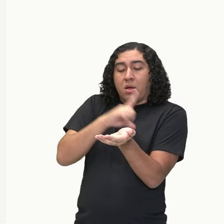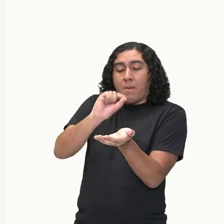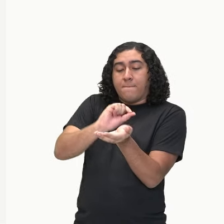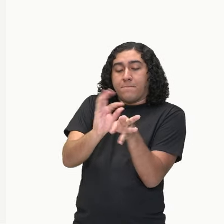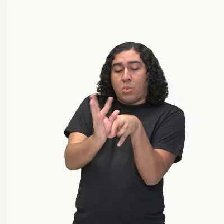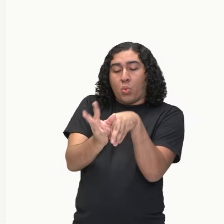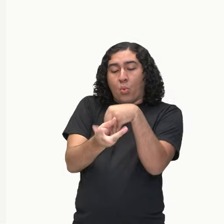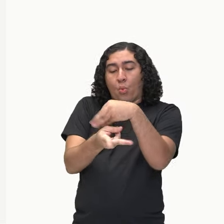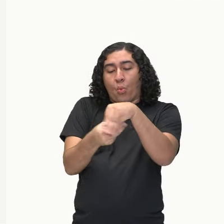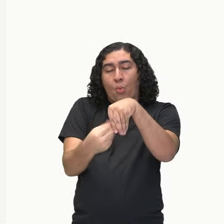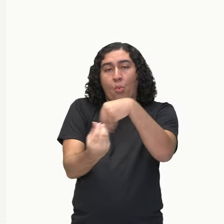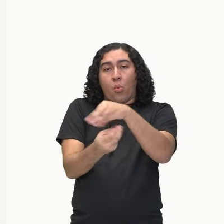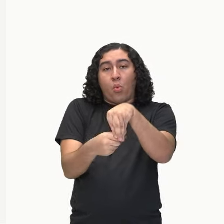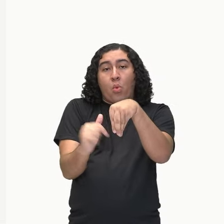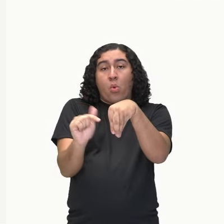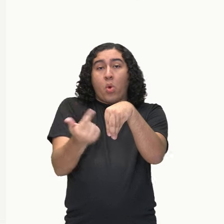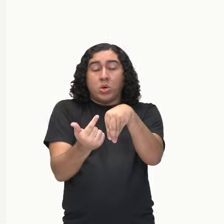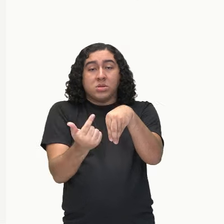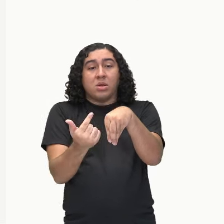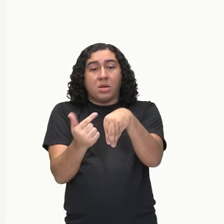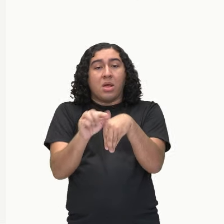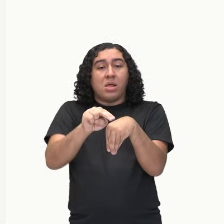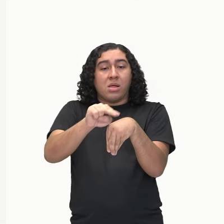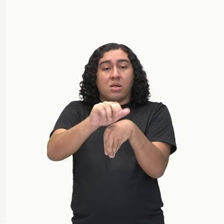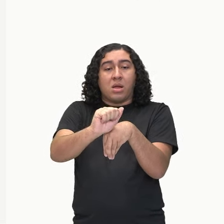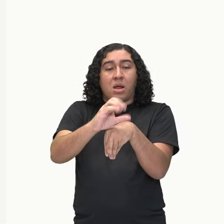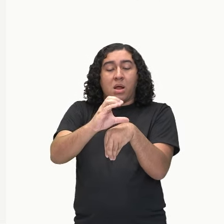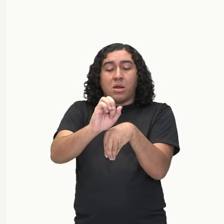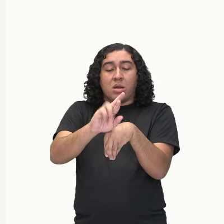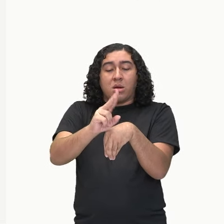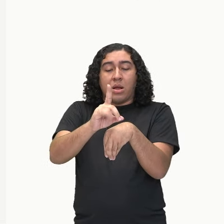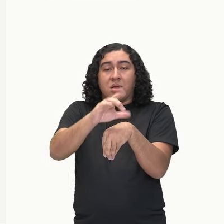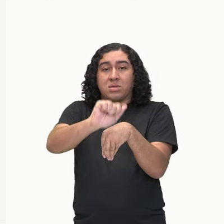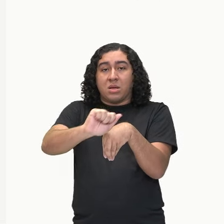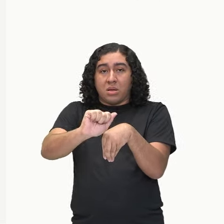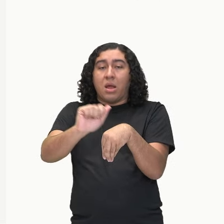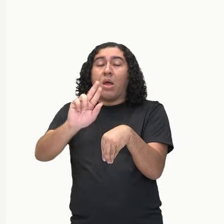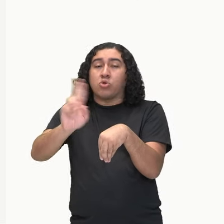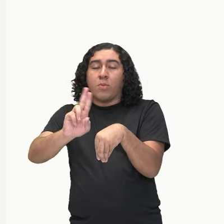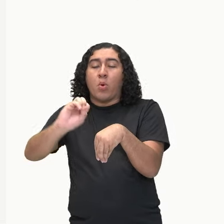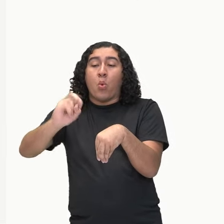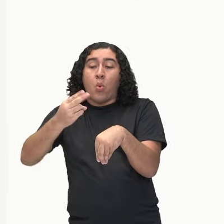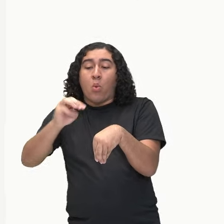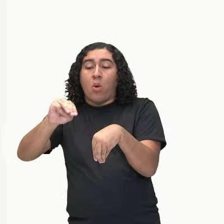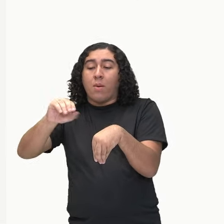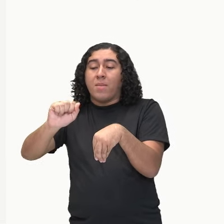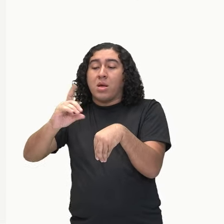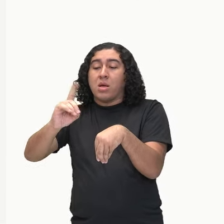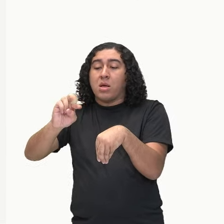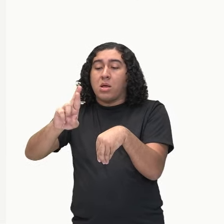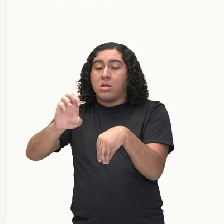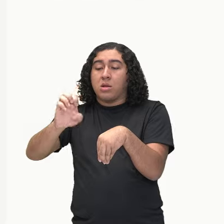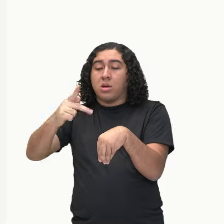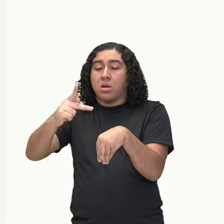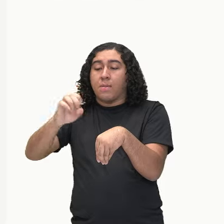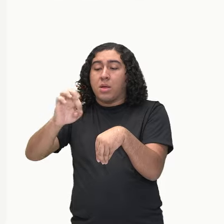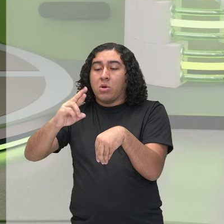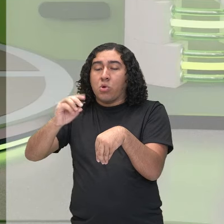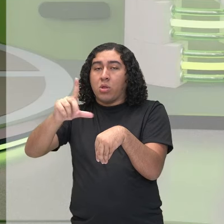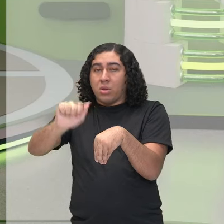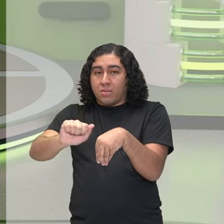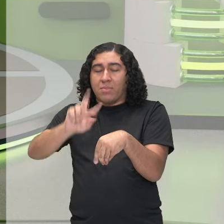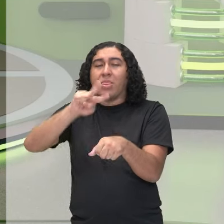um conteúdo chamado nácar ou madrepérola. Então, o que a gente vê depois de algum